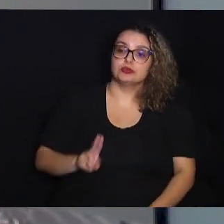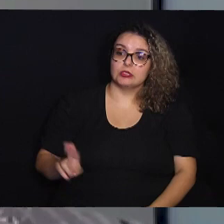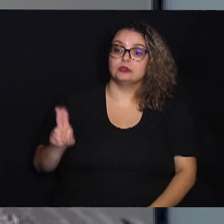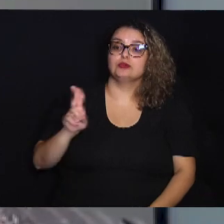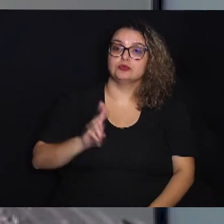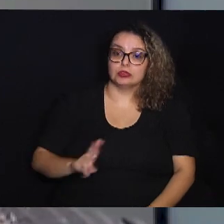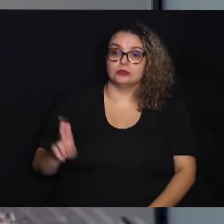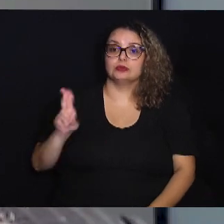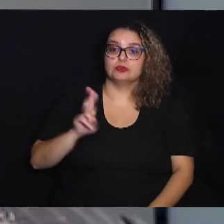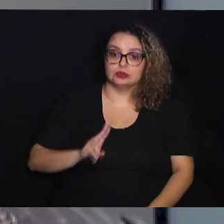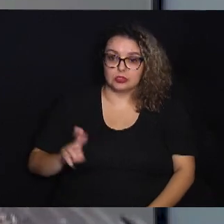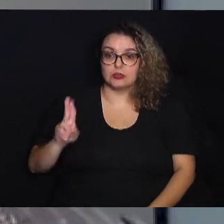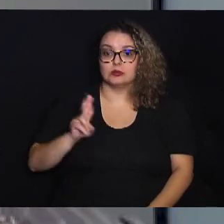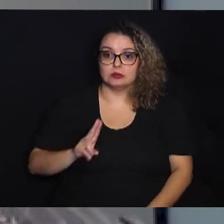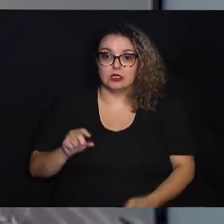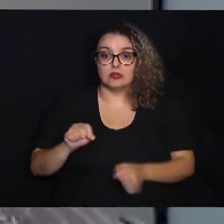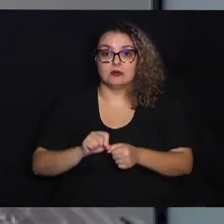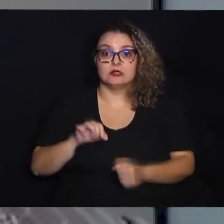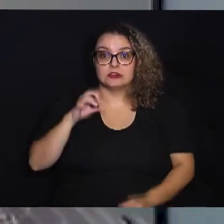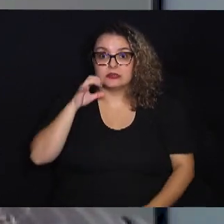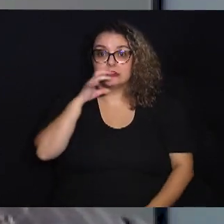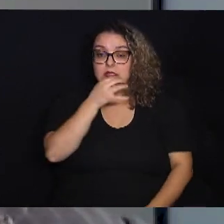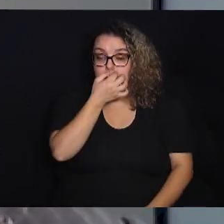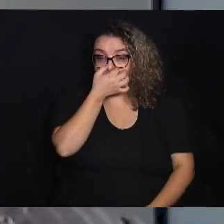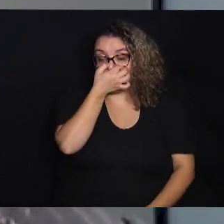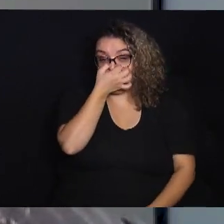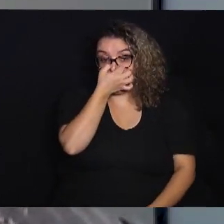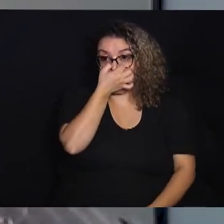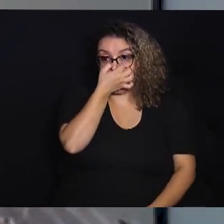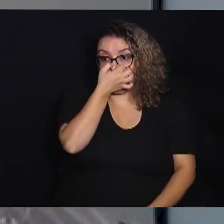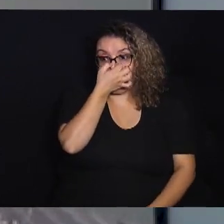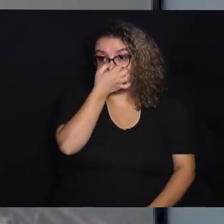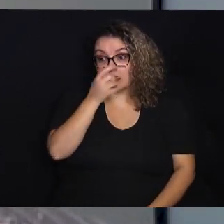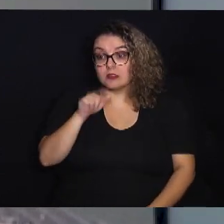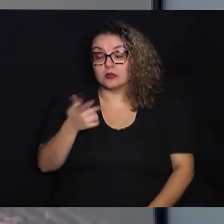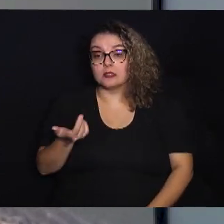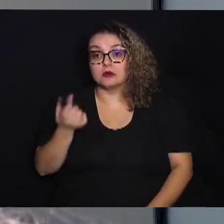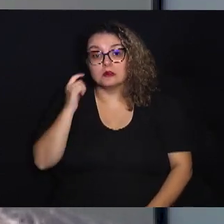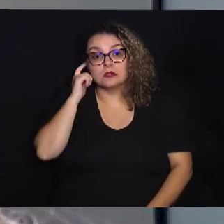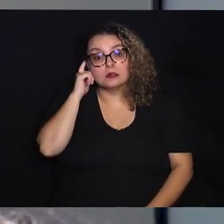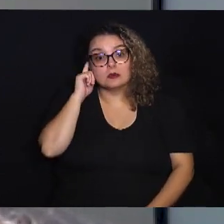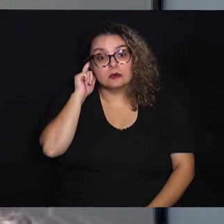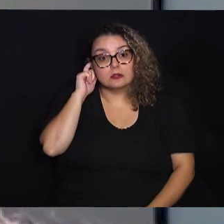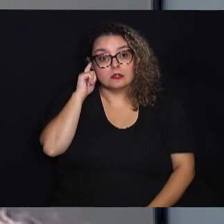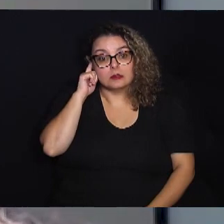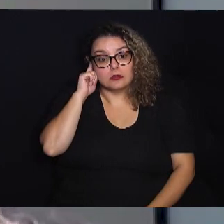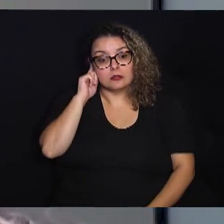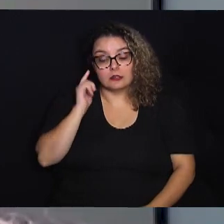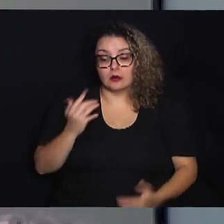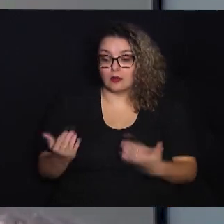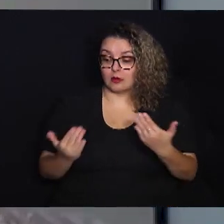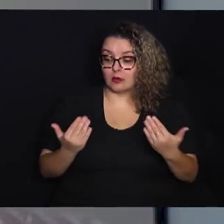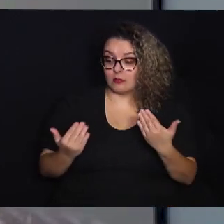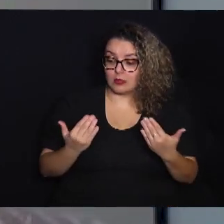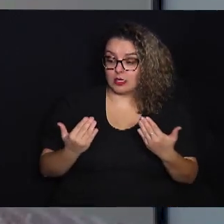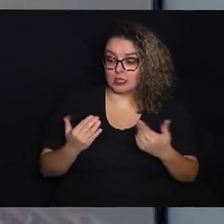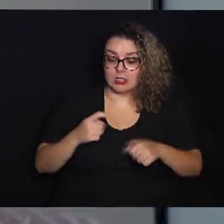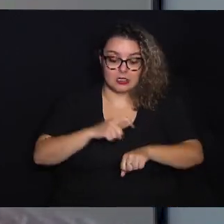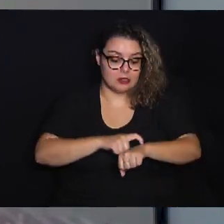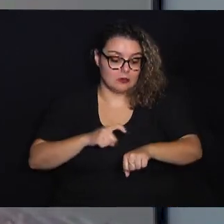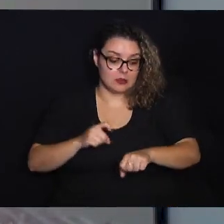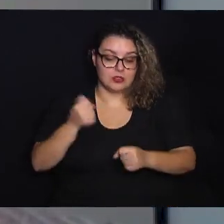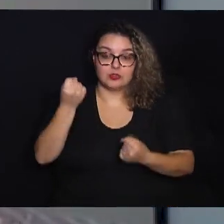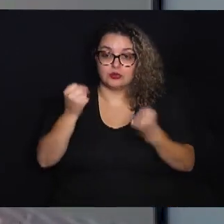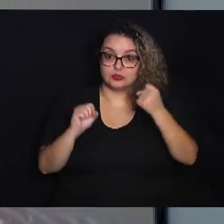usando esse petróleo, fazendo essa queima, né, e com isso a gente compara sempre a